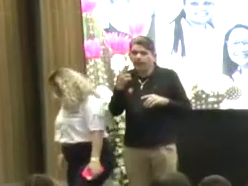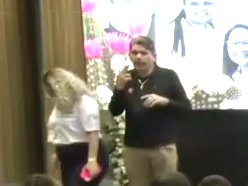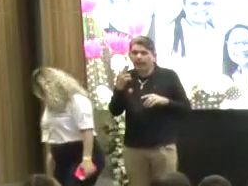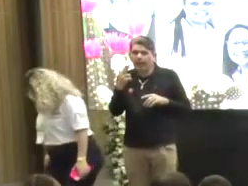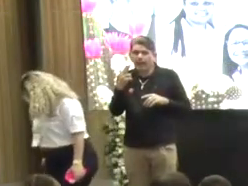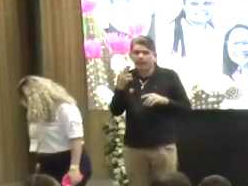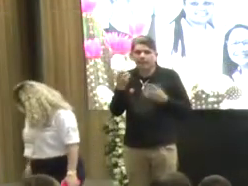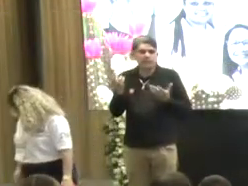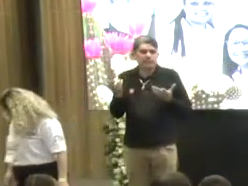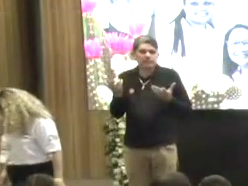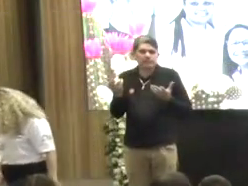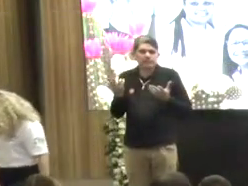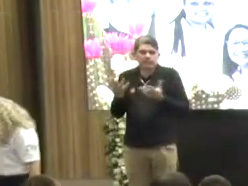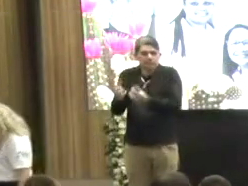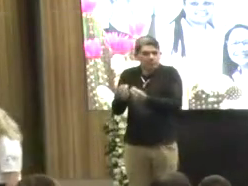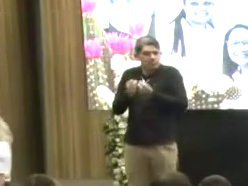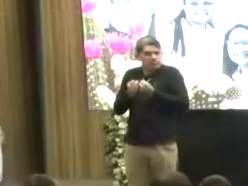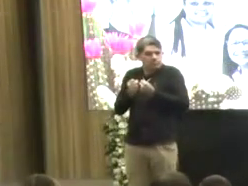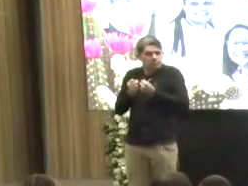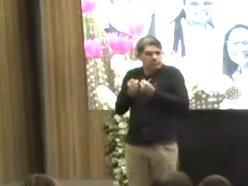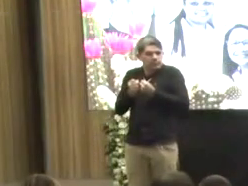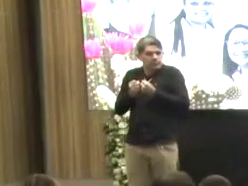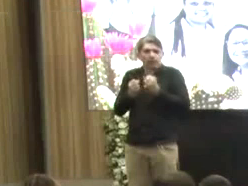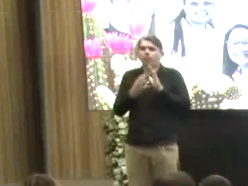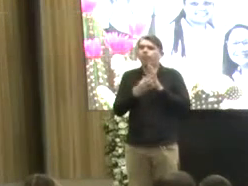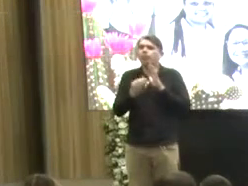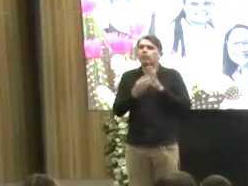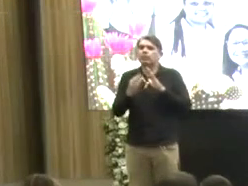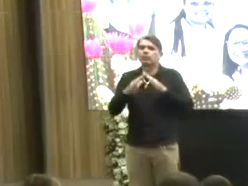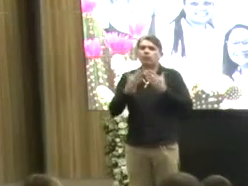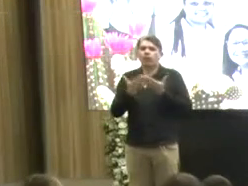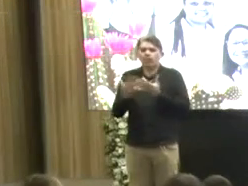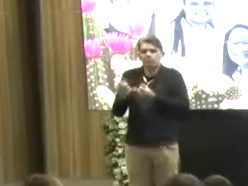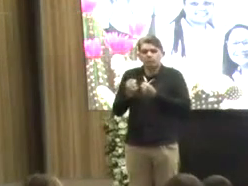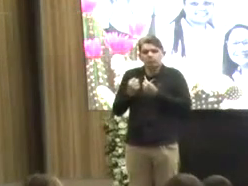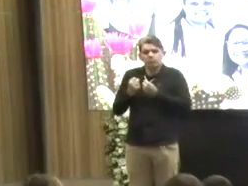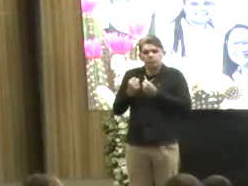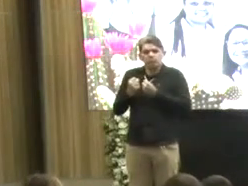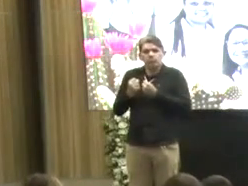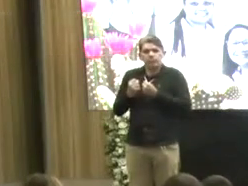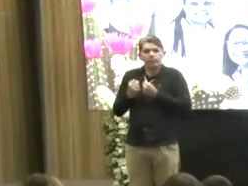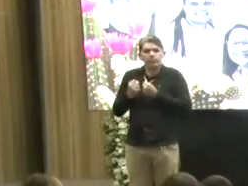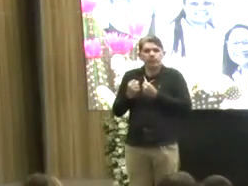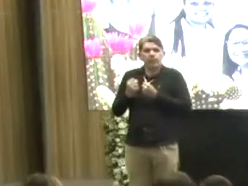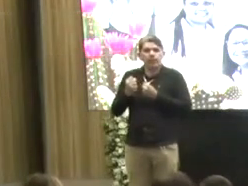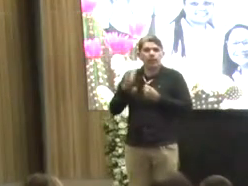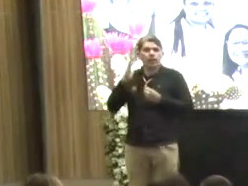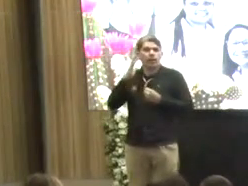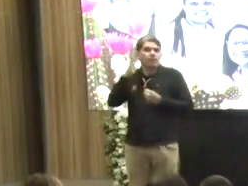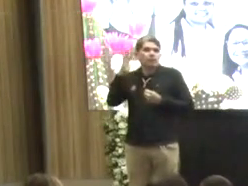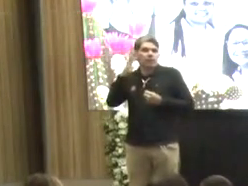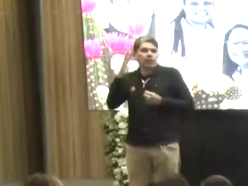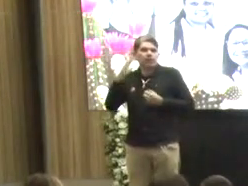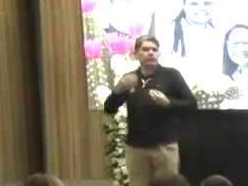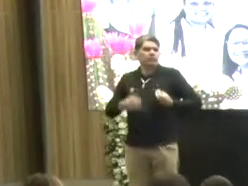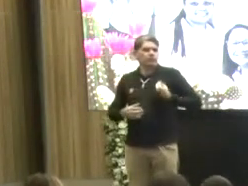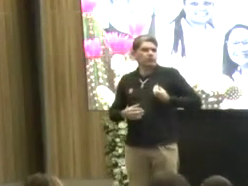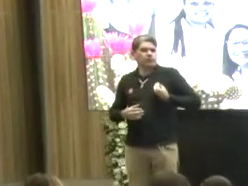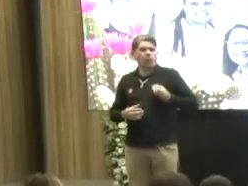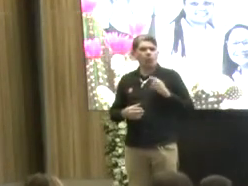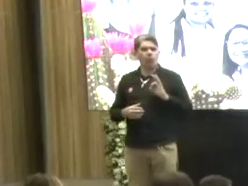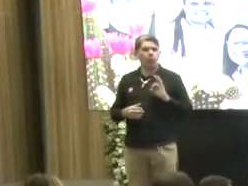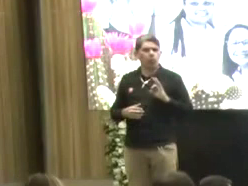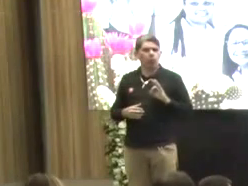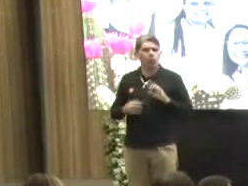modelo escolar que não pensa que viver nos outros momentos